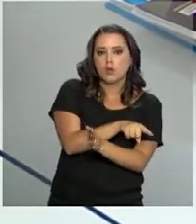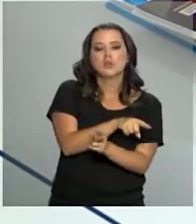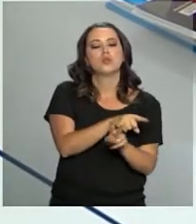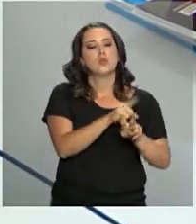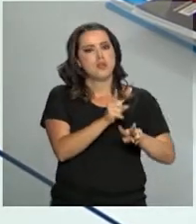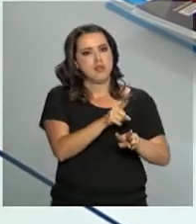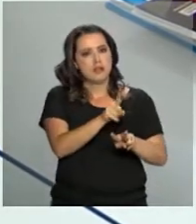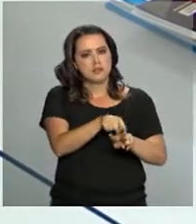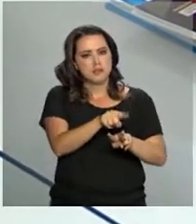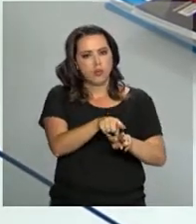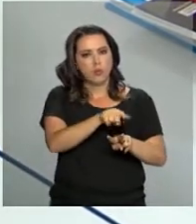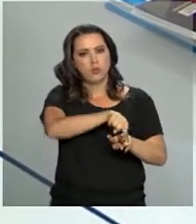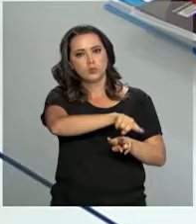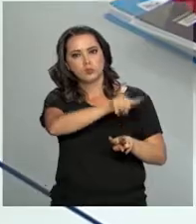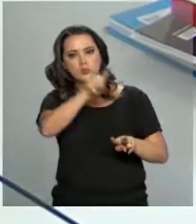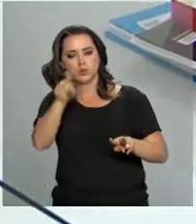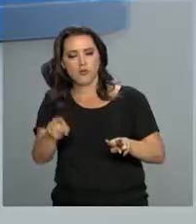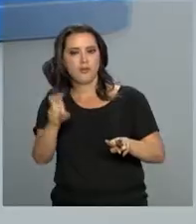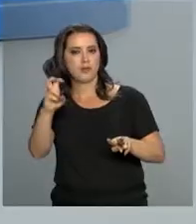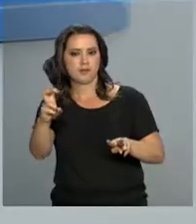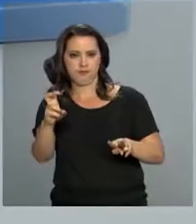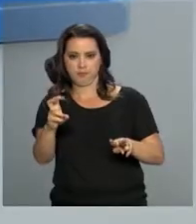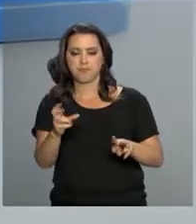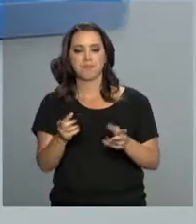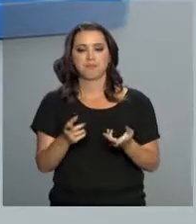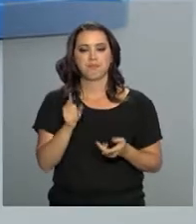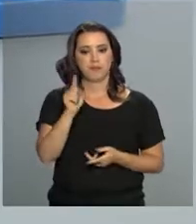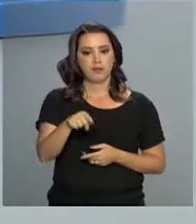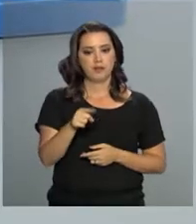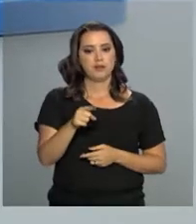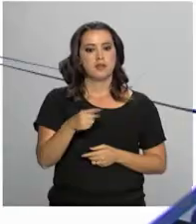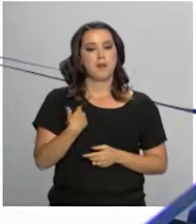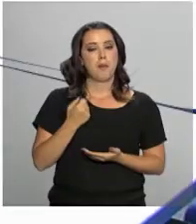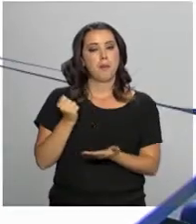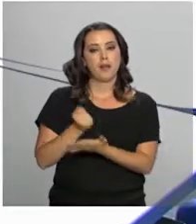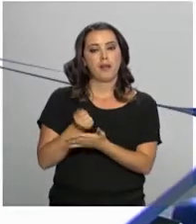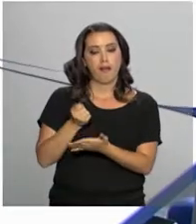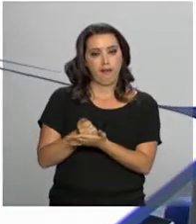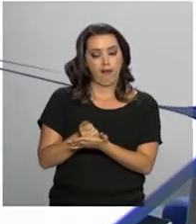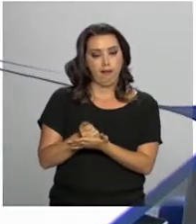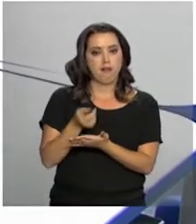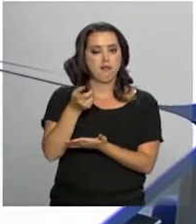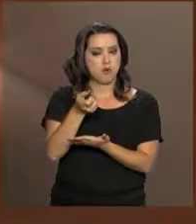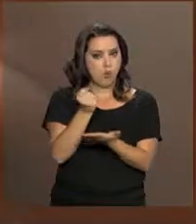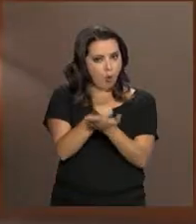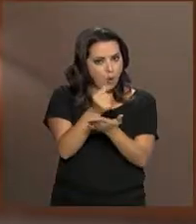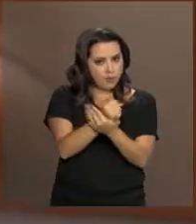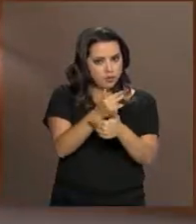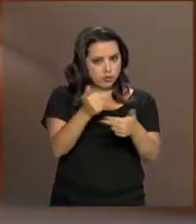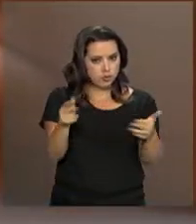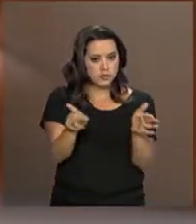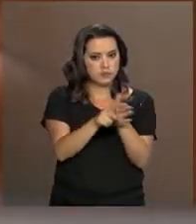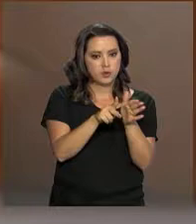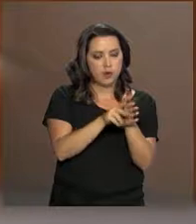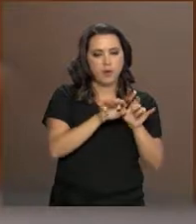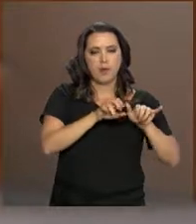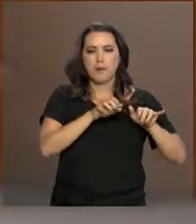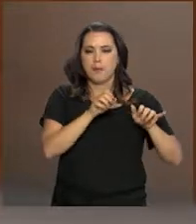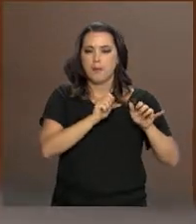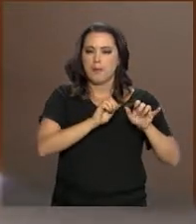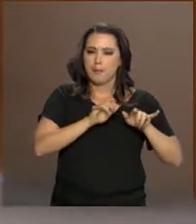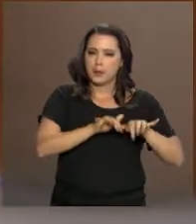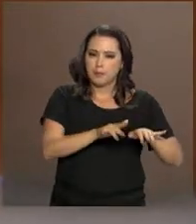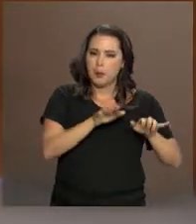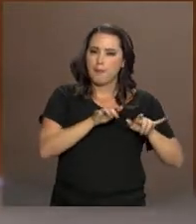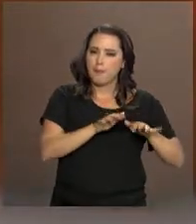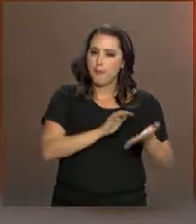segunda parcela na quinta classe. Para cobrir despesas com equipamentos e papel especial para escrita em braille, o colégio